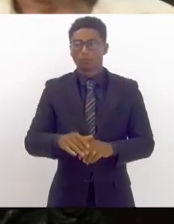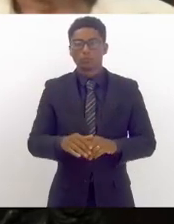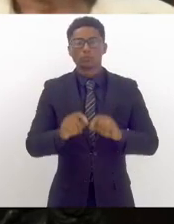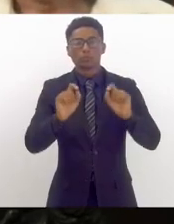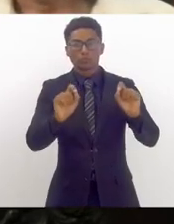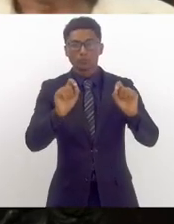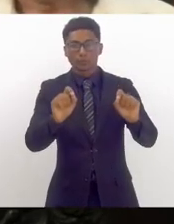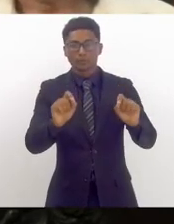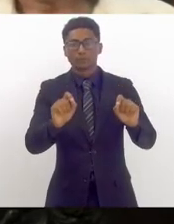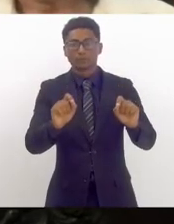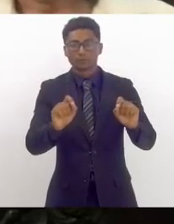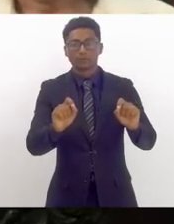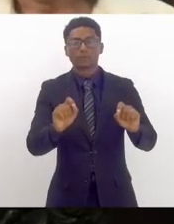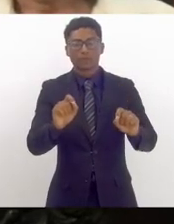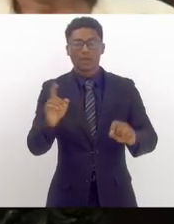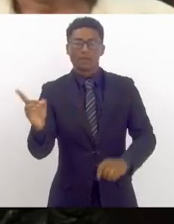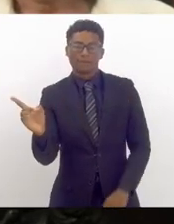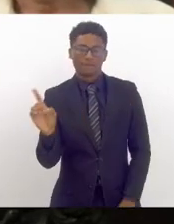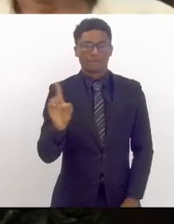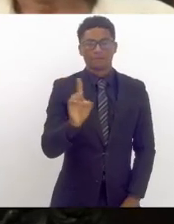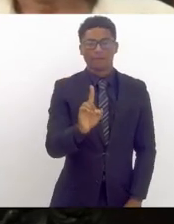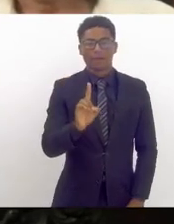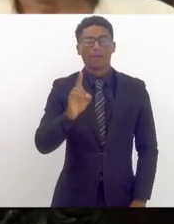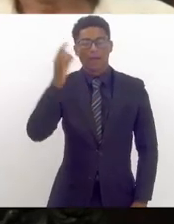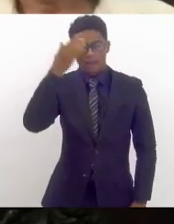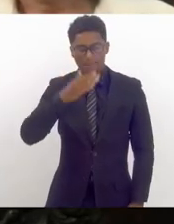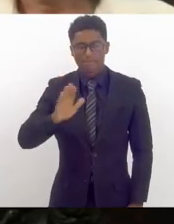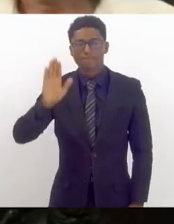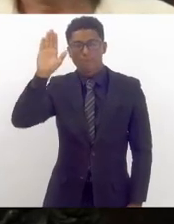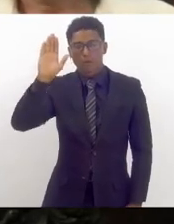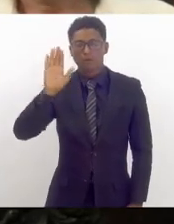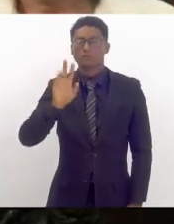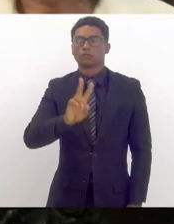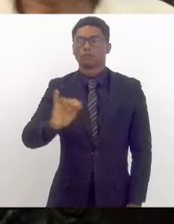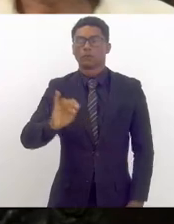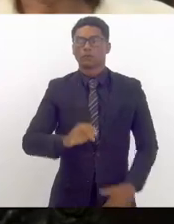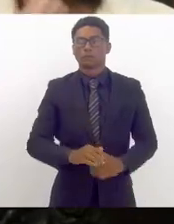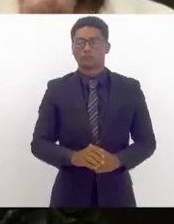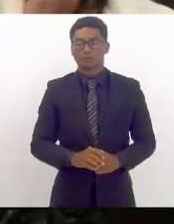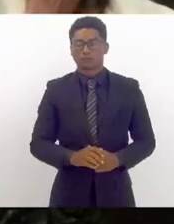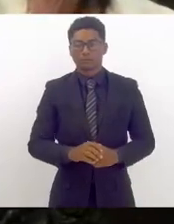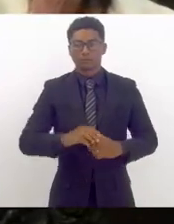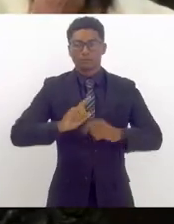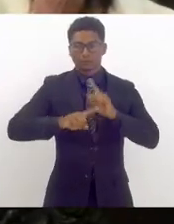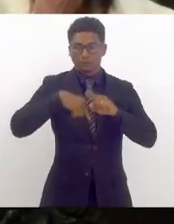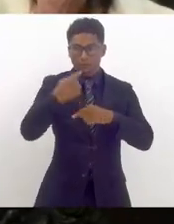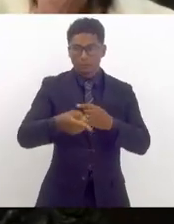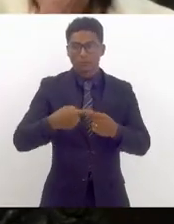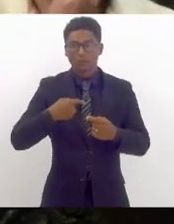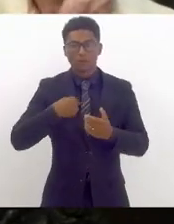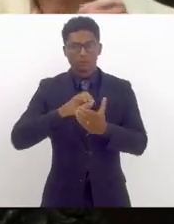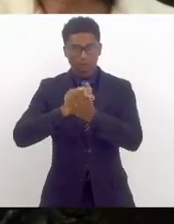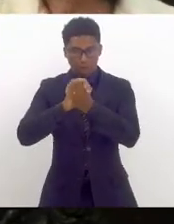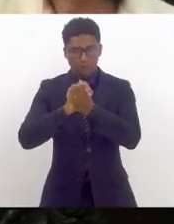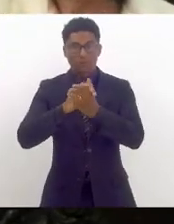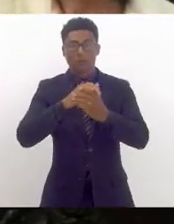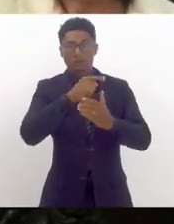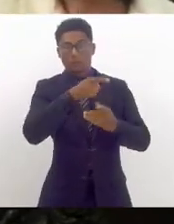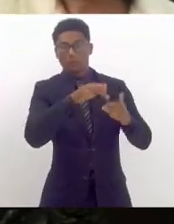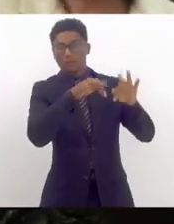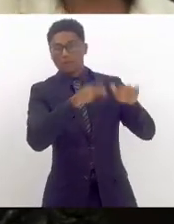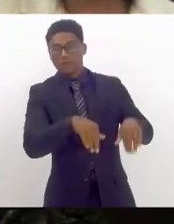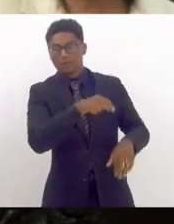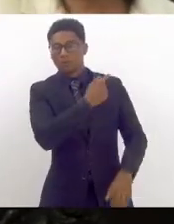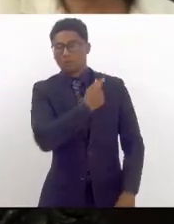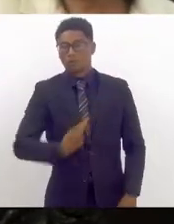que promete, né, que se compromete. E depois, então, a minha saudação e a palavra do governador. Depois